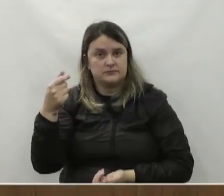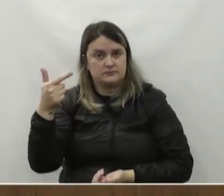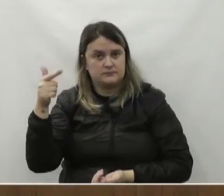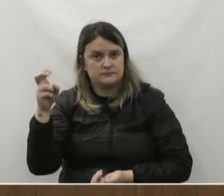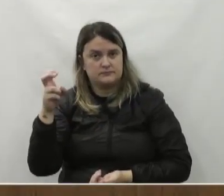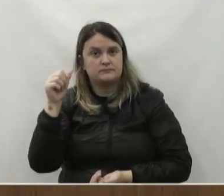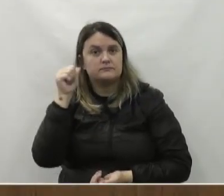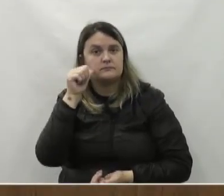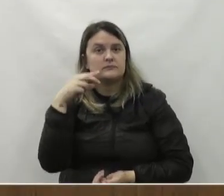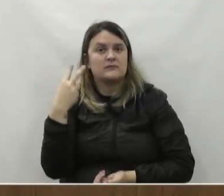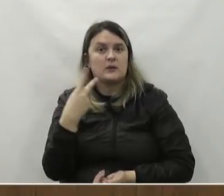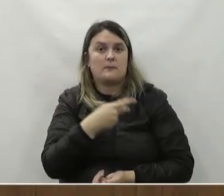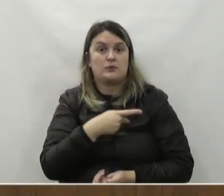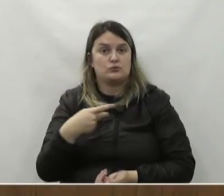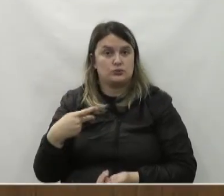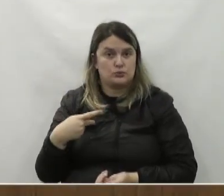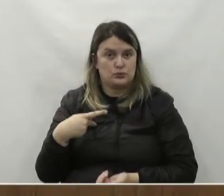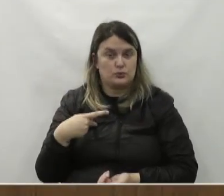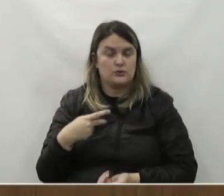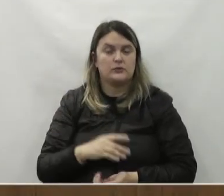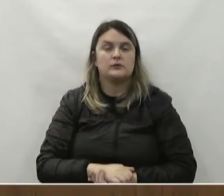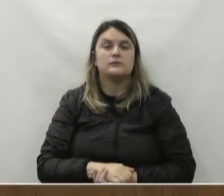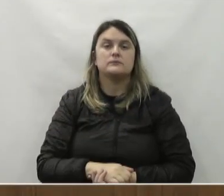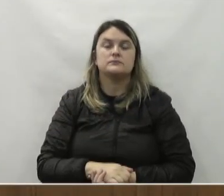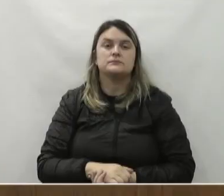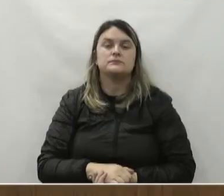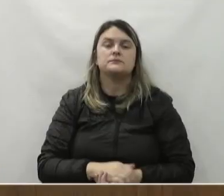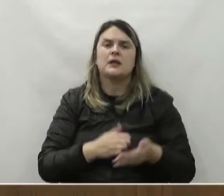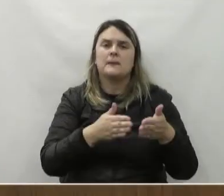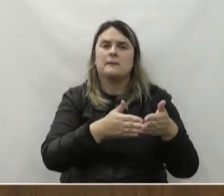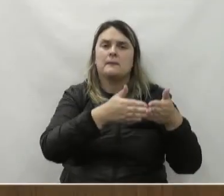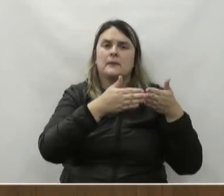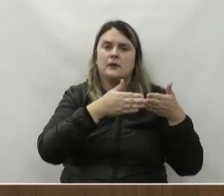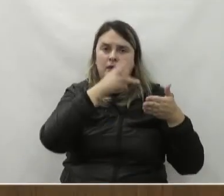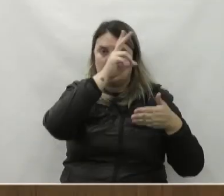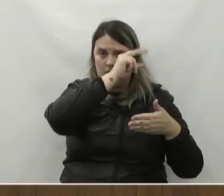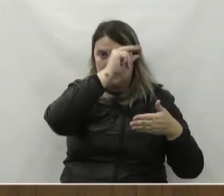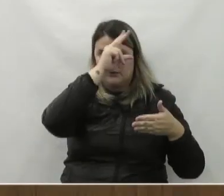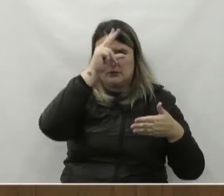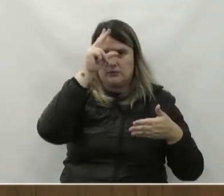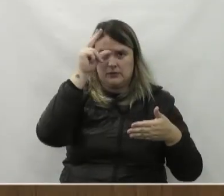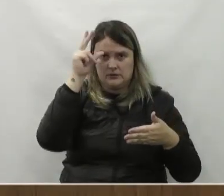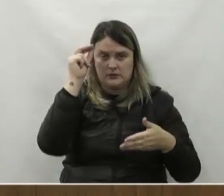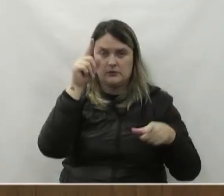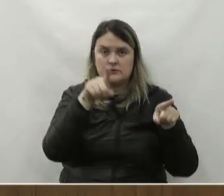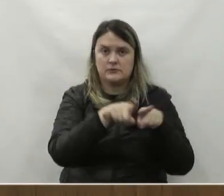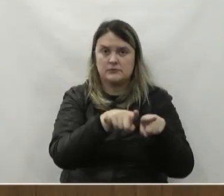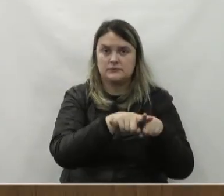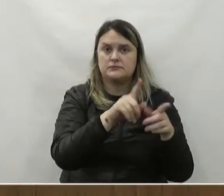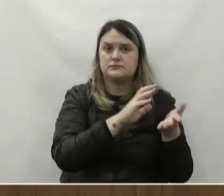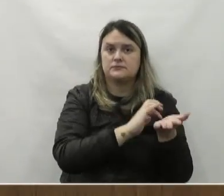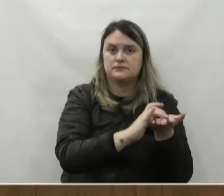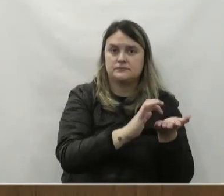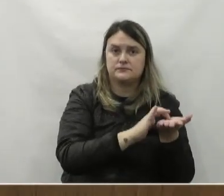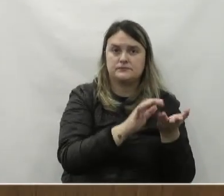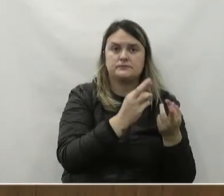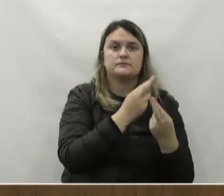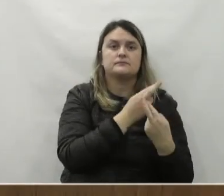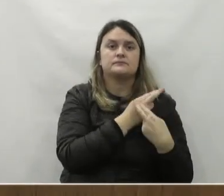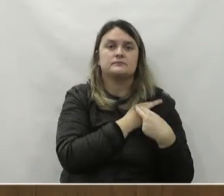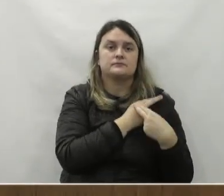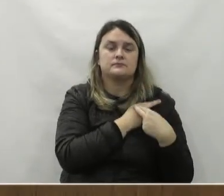244/2025, da vereadora pastora Josi, ao Poder Executivo Municipal, por meio da secretaria